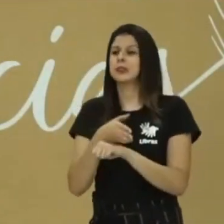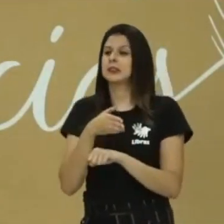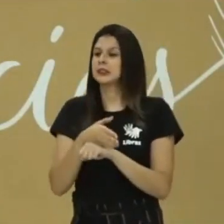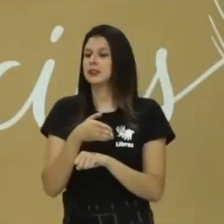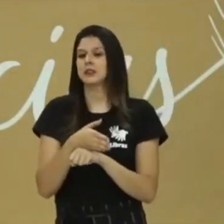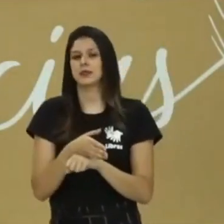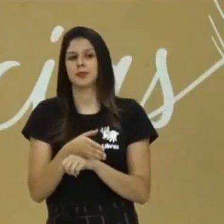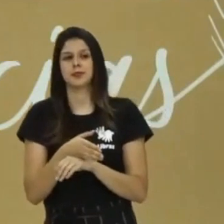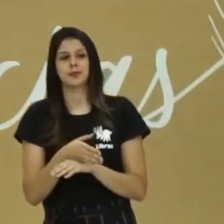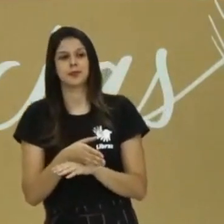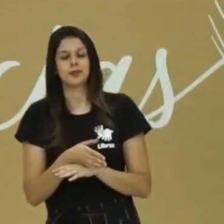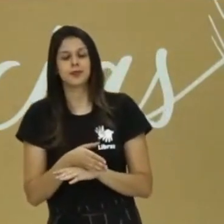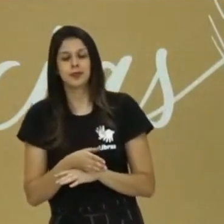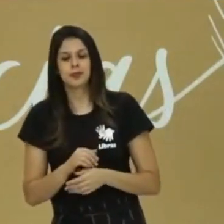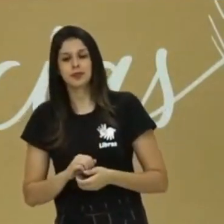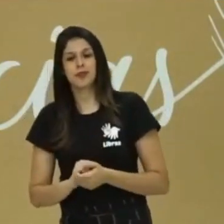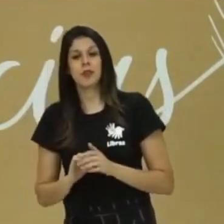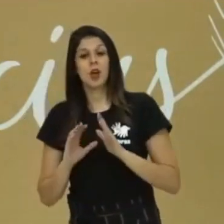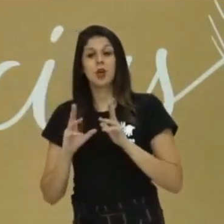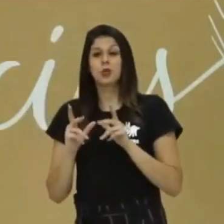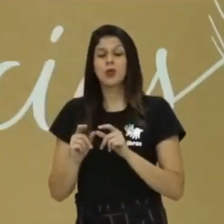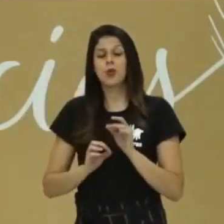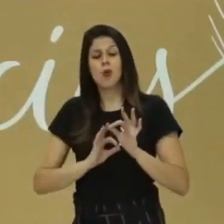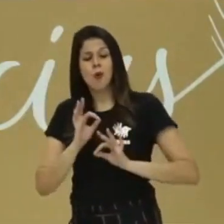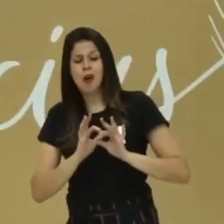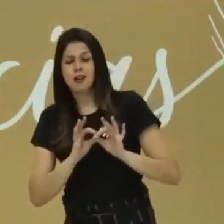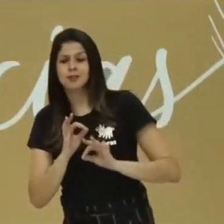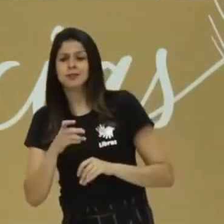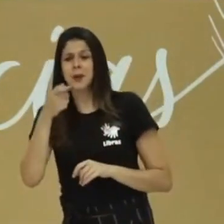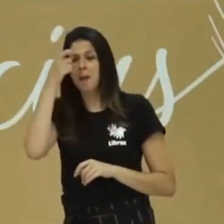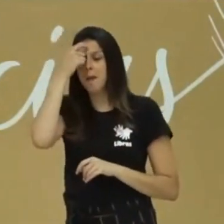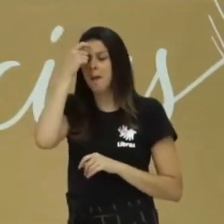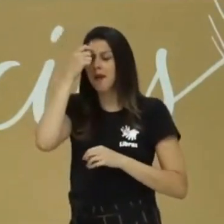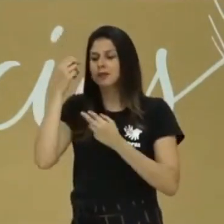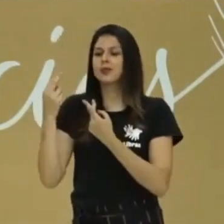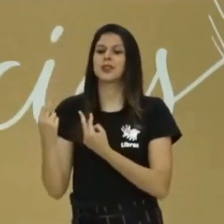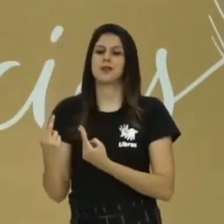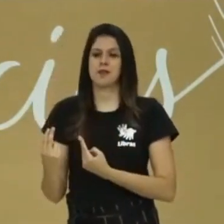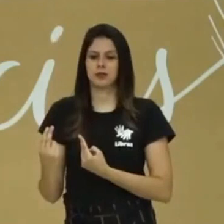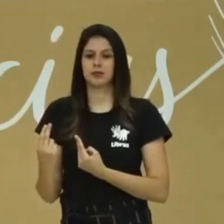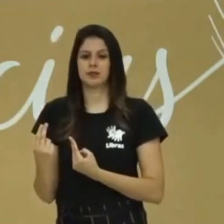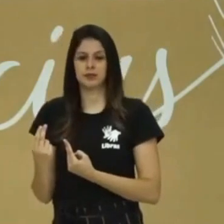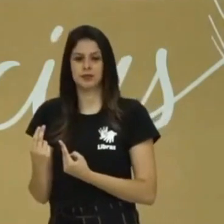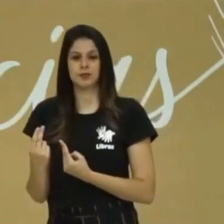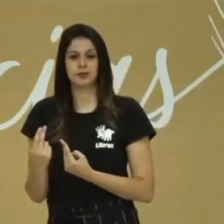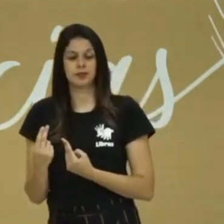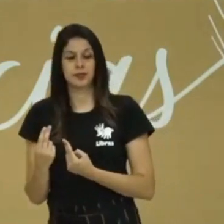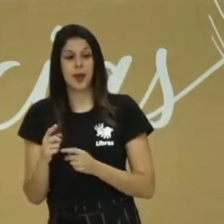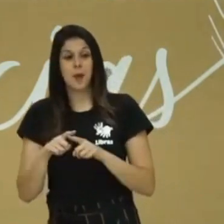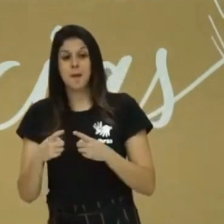estão no mesmo barco todos eles pensam da mesma forma o